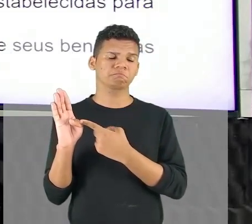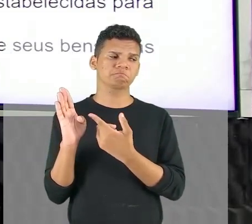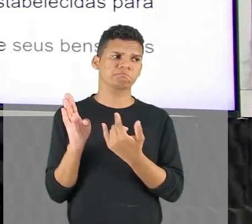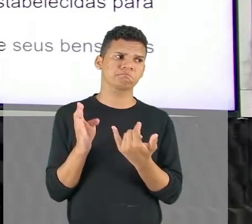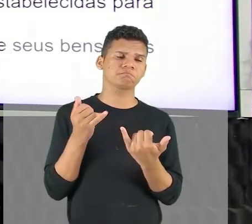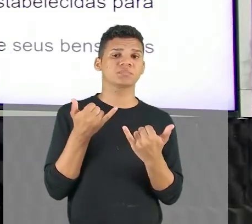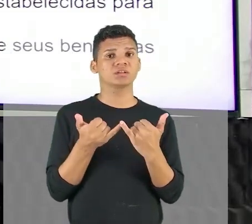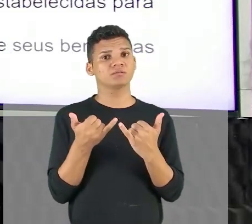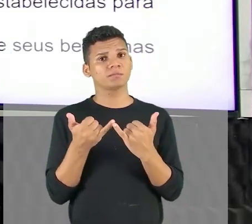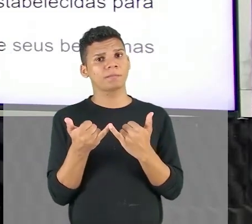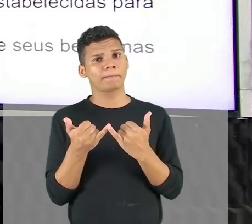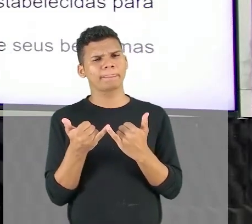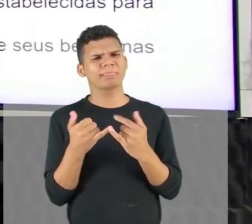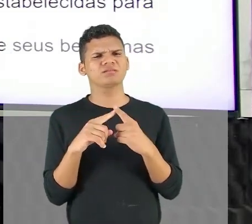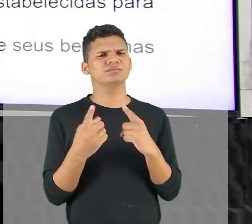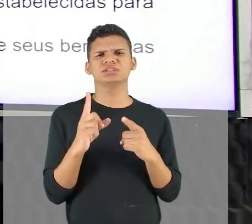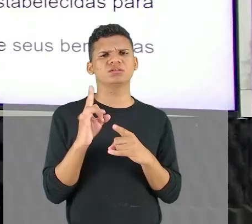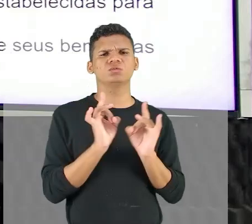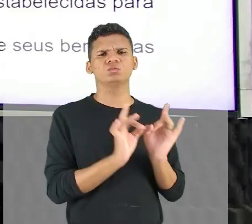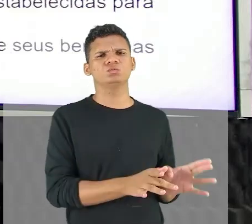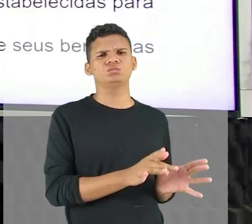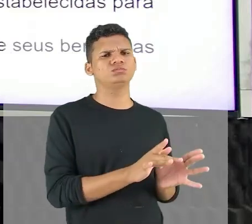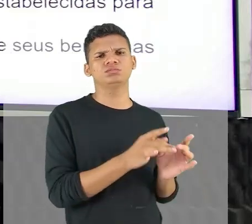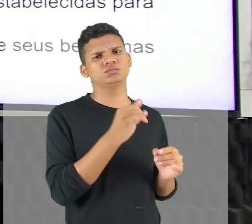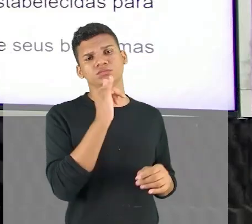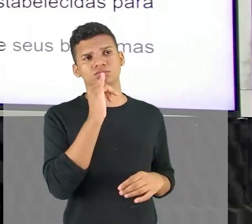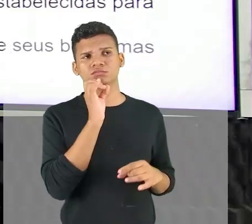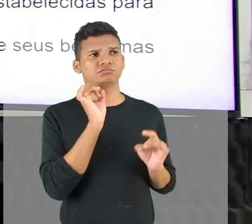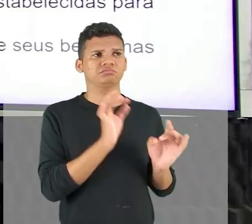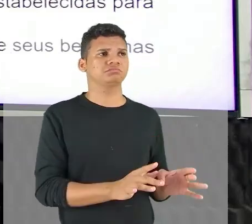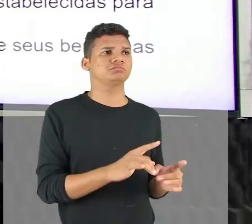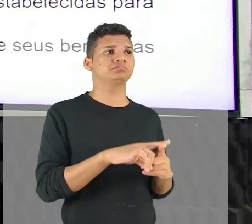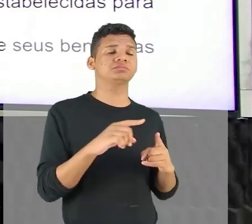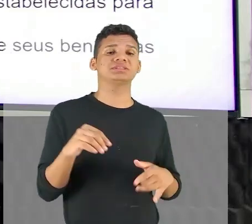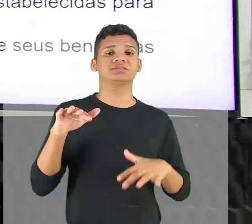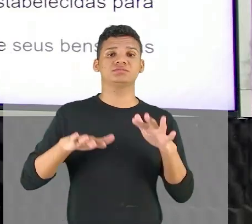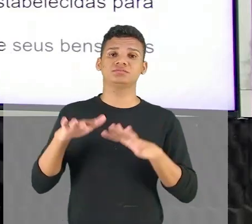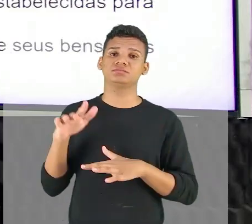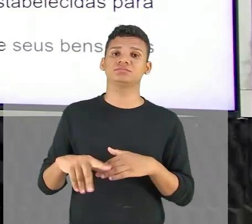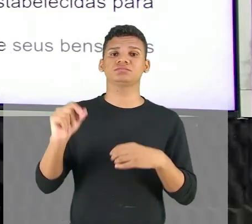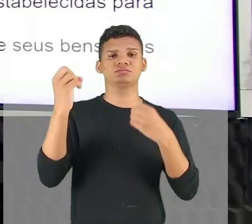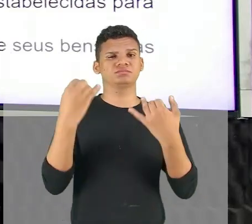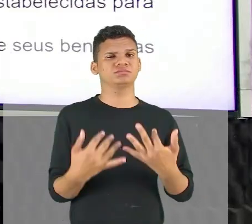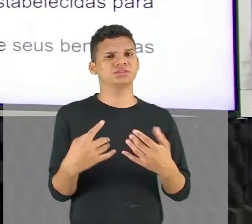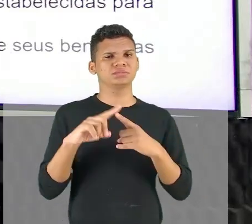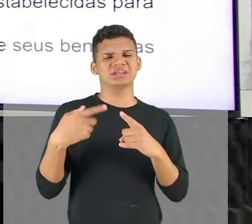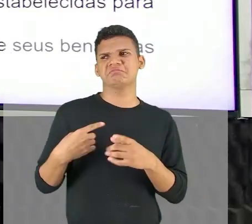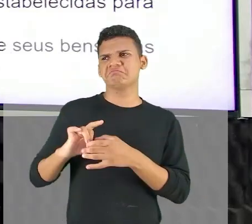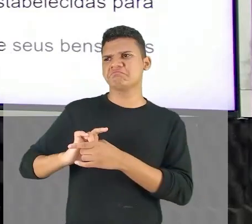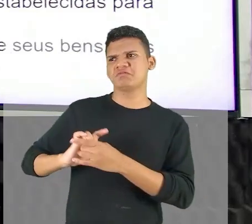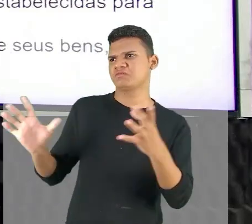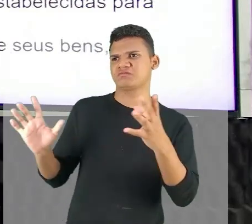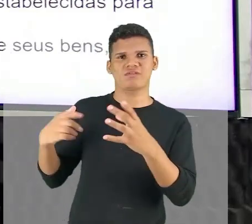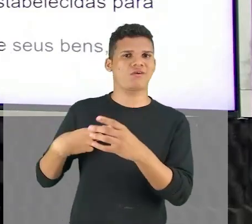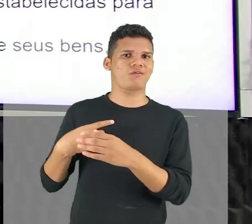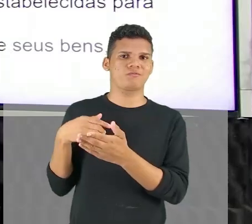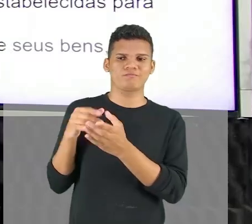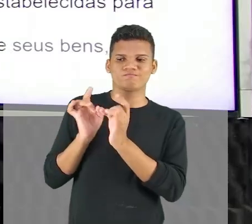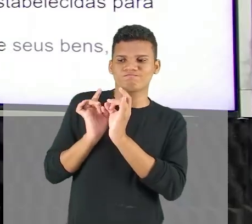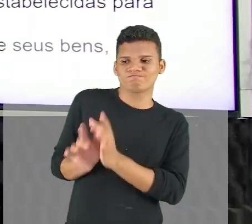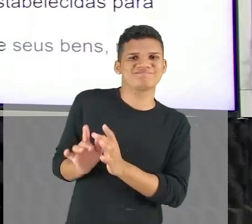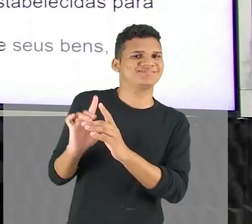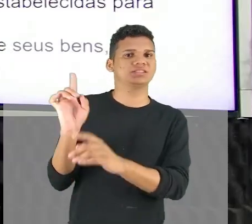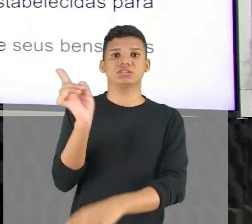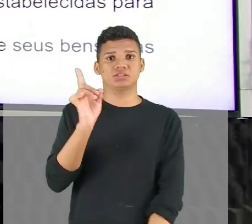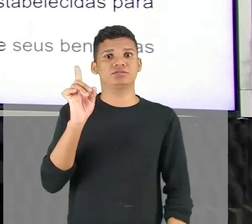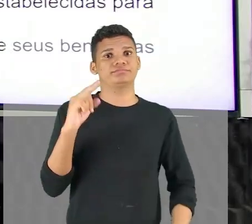parece... ele não está abrindo mão, né? Ele não está abrindo mão. Ele pode restringir um pouco a sua liberdade, mas abrir mão dela, ele não faz isso. Então